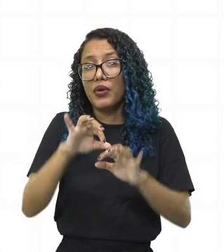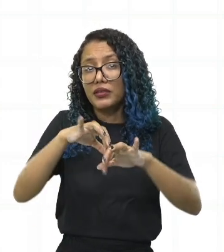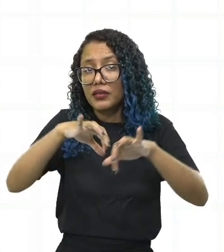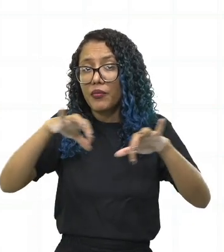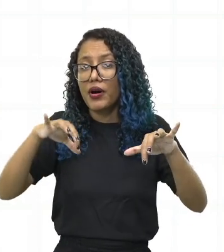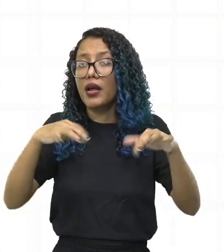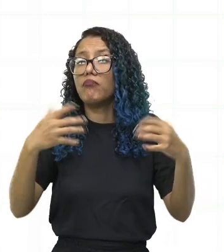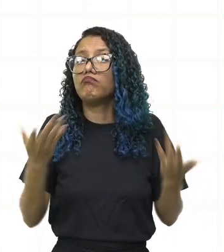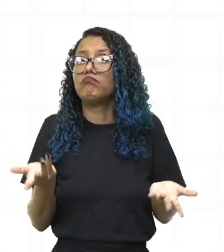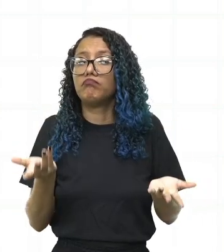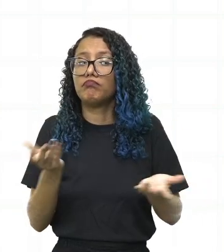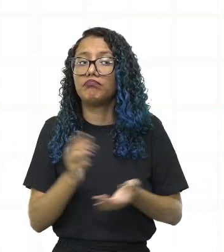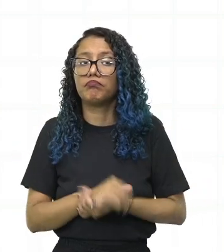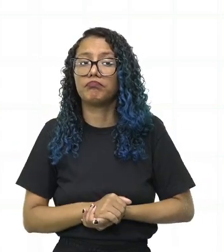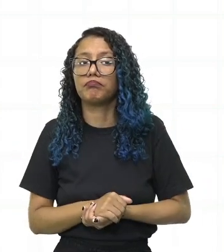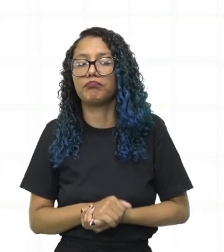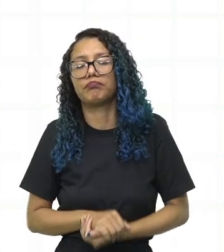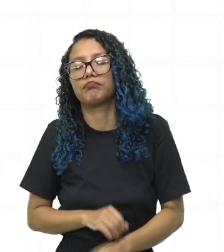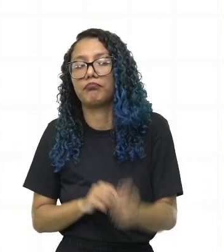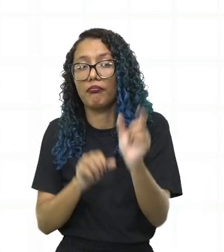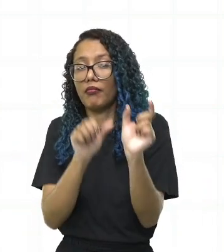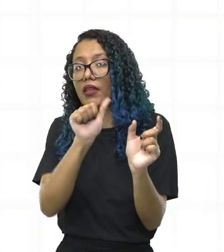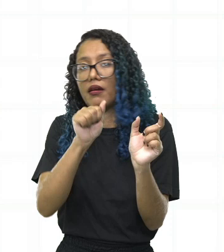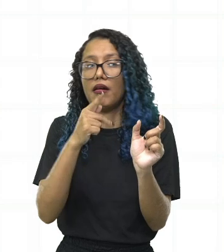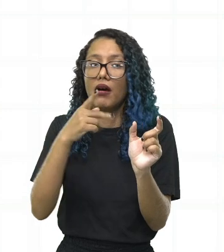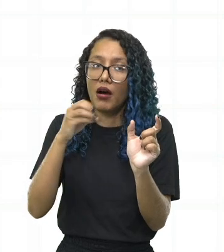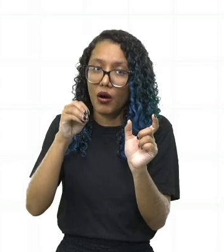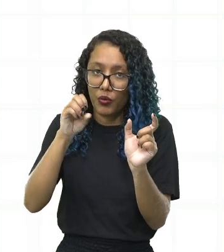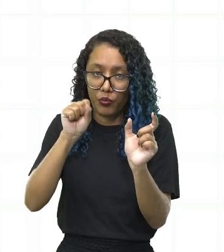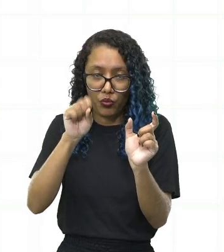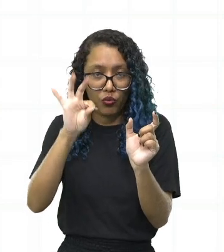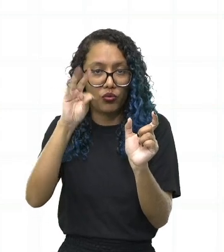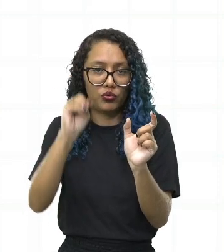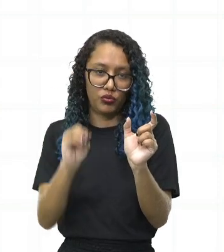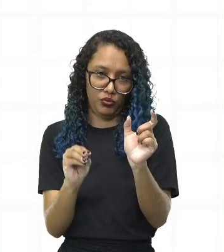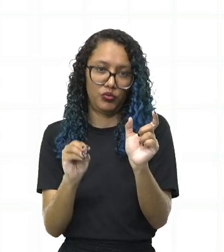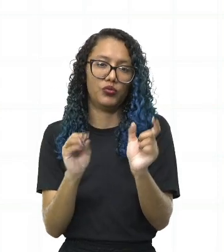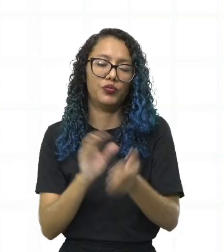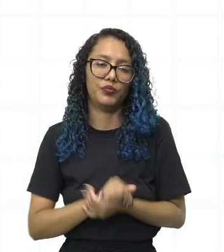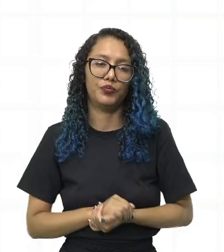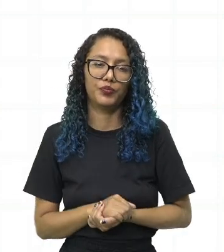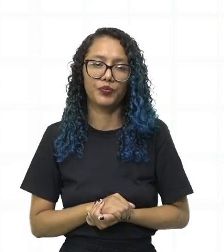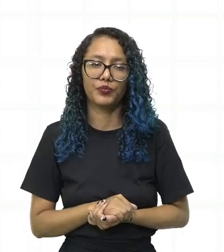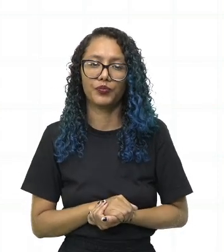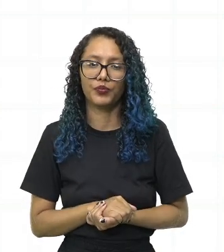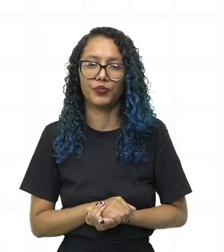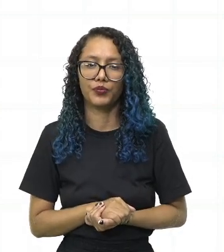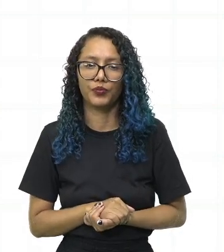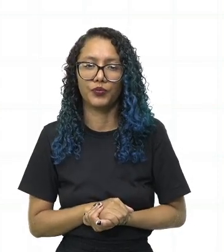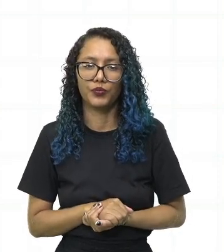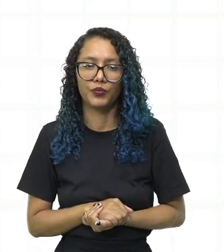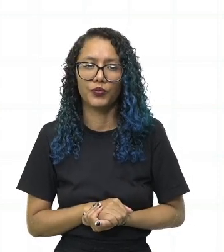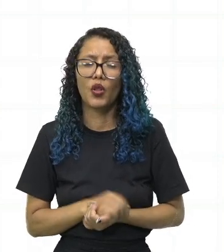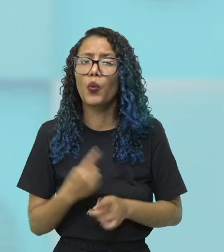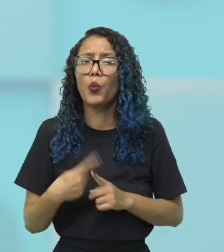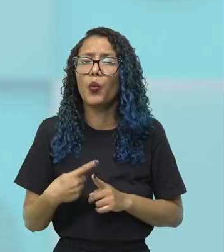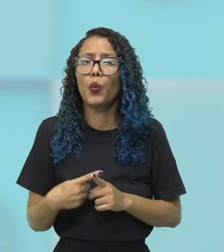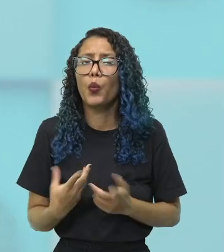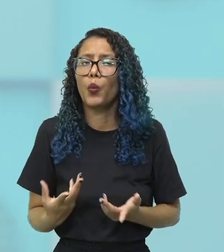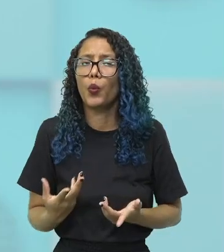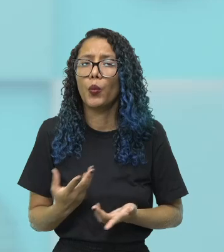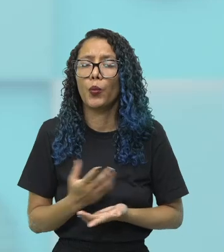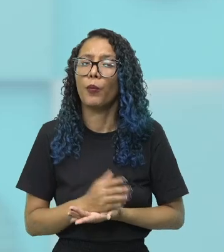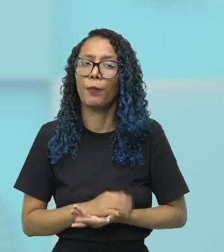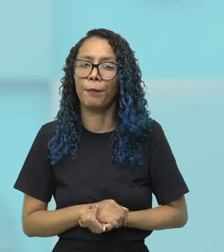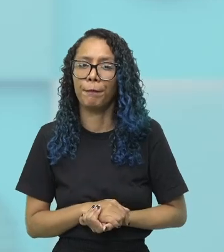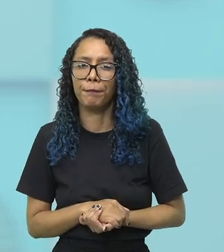quê? O aposto, tá, gente? Nós temos que separar o aposto. Por quê?